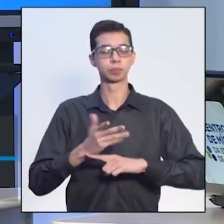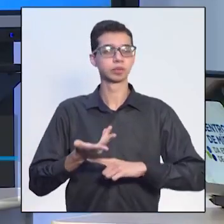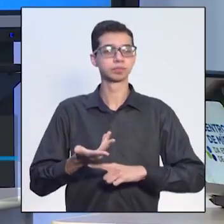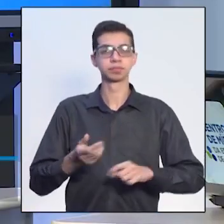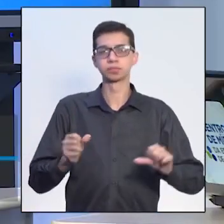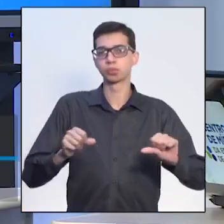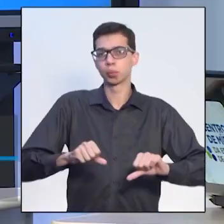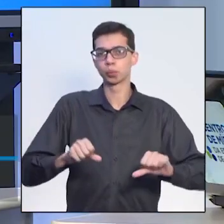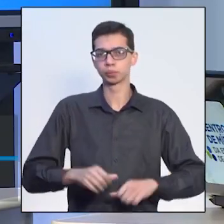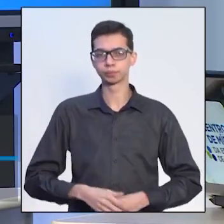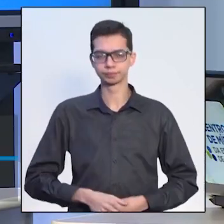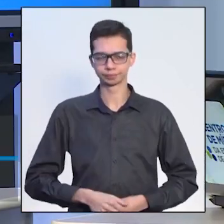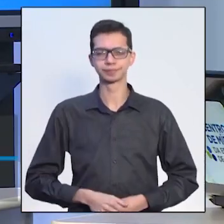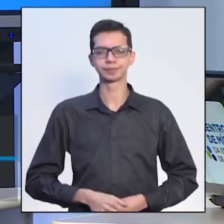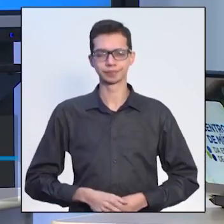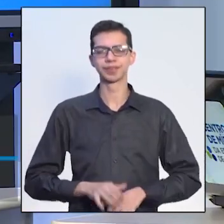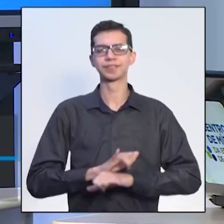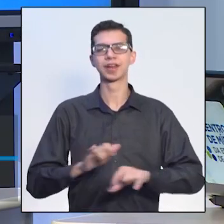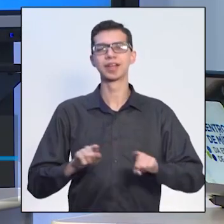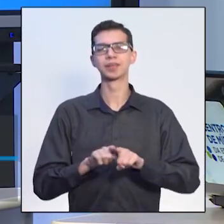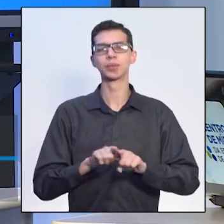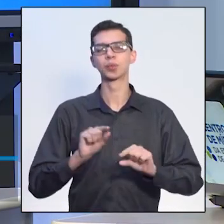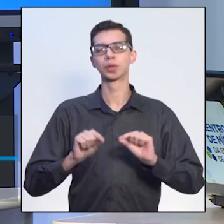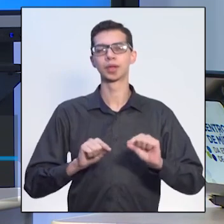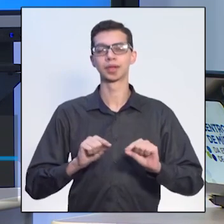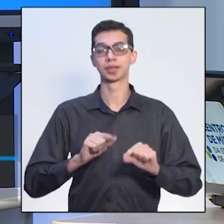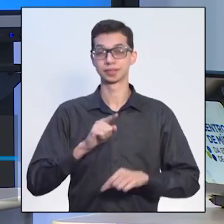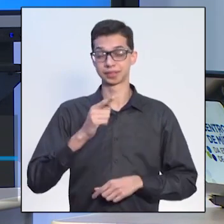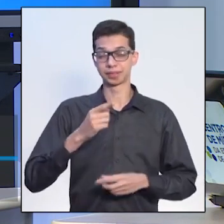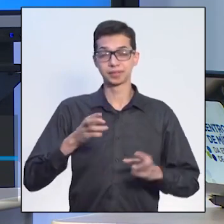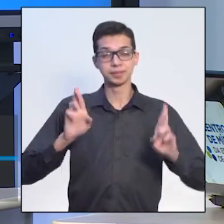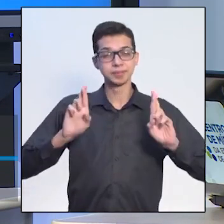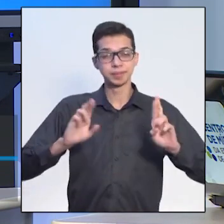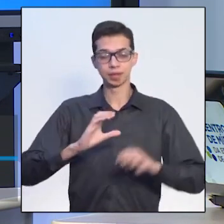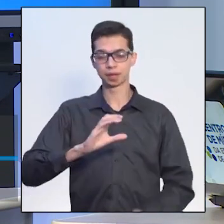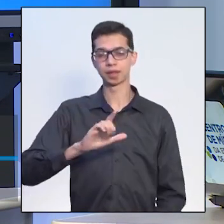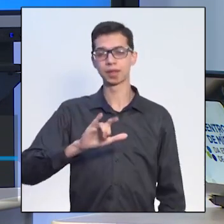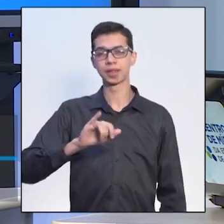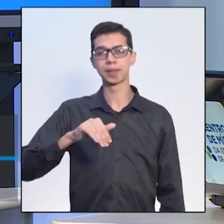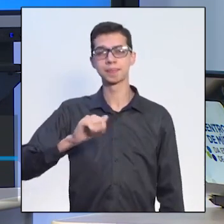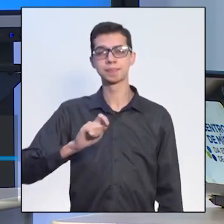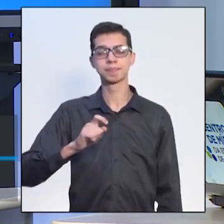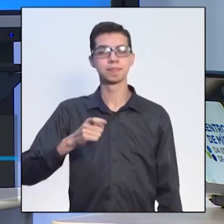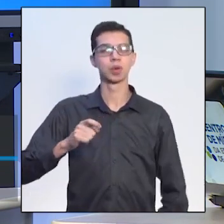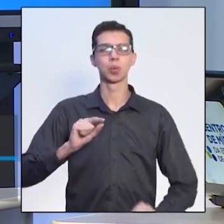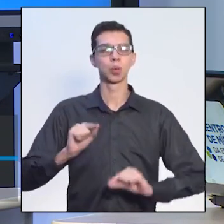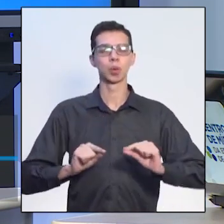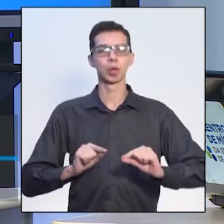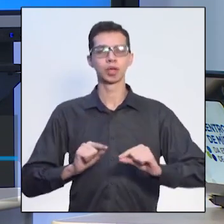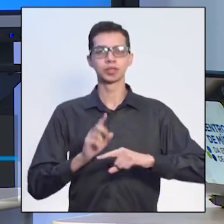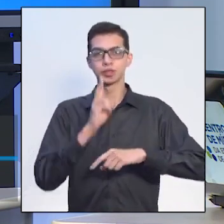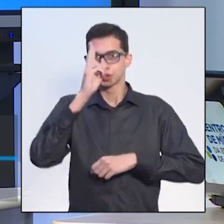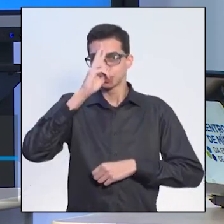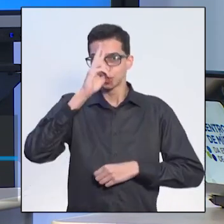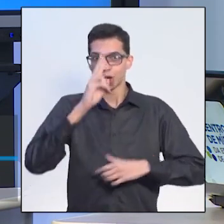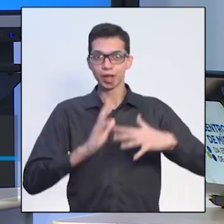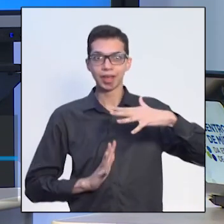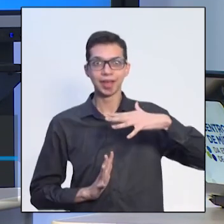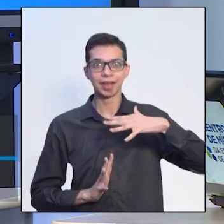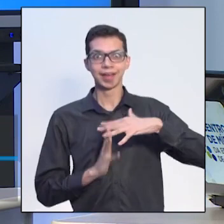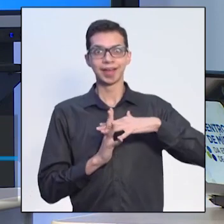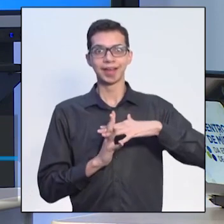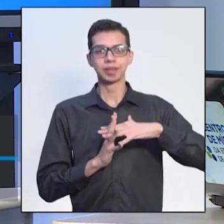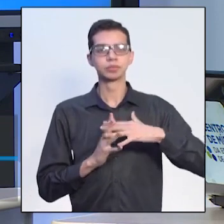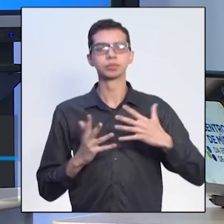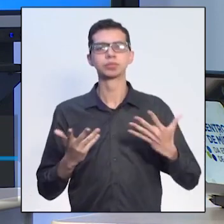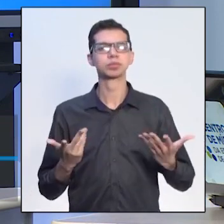quando falamos sobre clímax, né? Você espera o clímax da história, o clímax não acontece, né? Então, volte naquelas aulas, você vai ver. Está tudo ali.